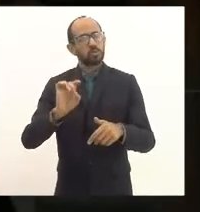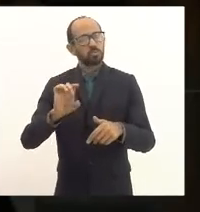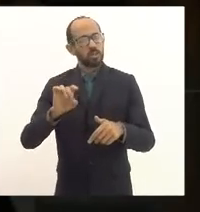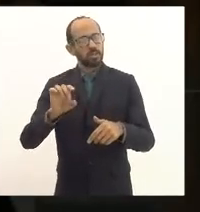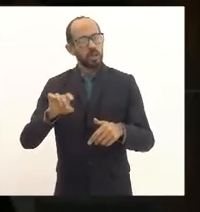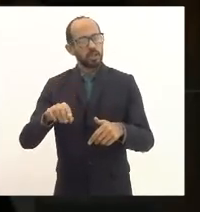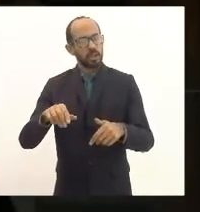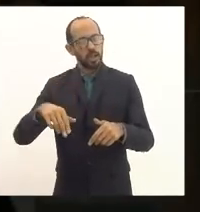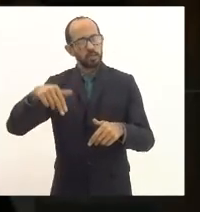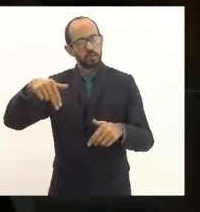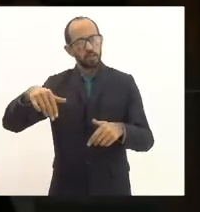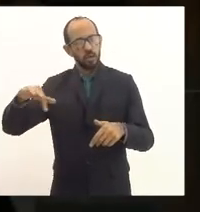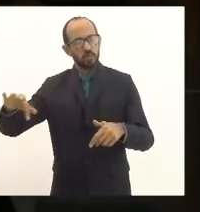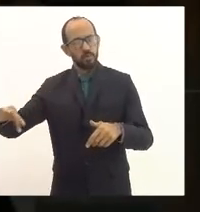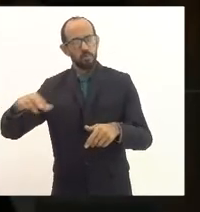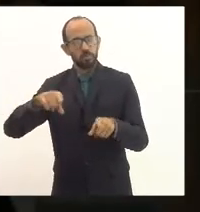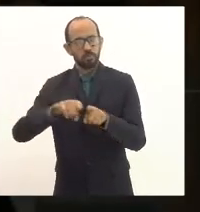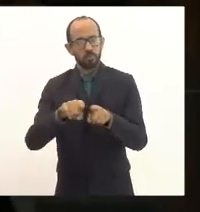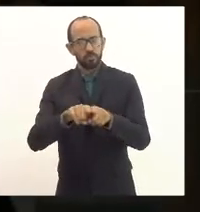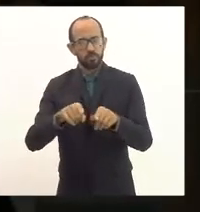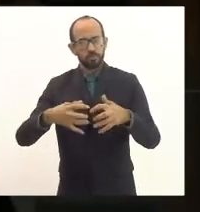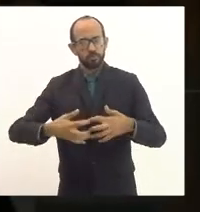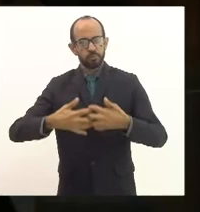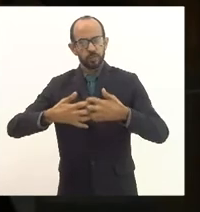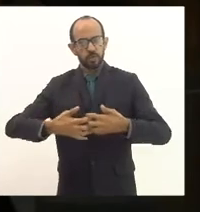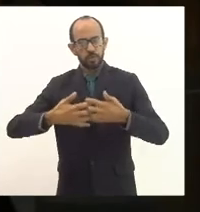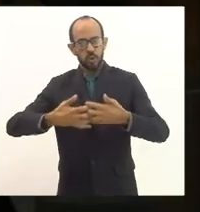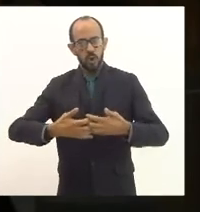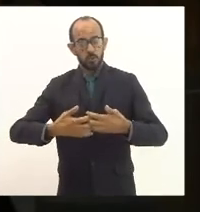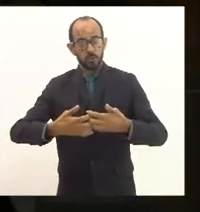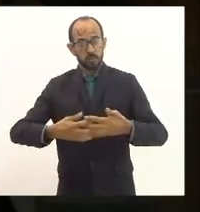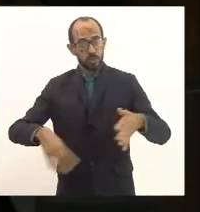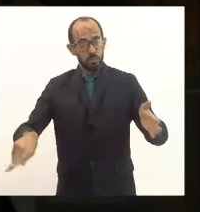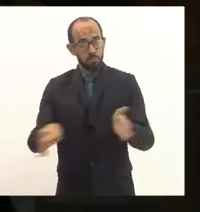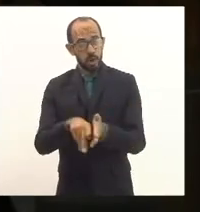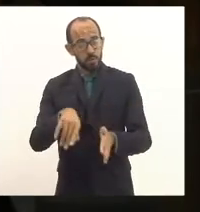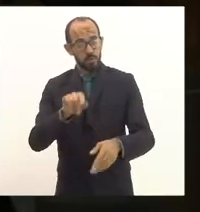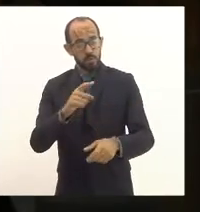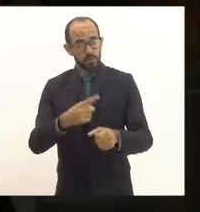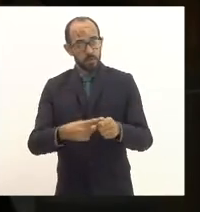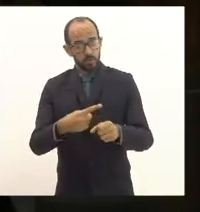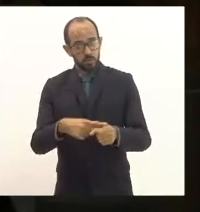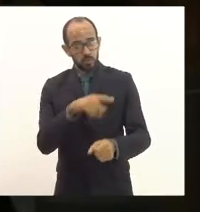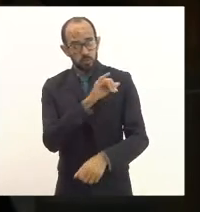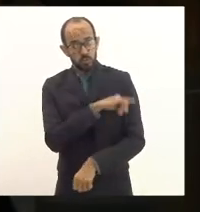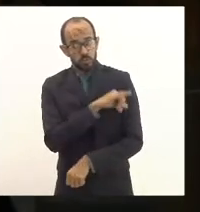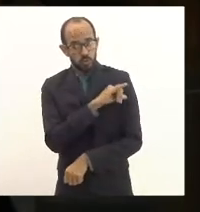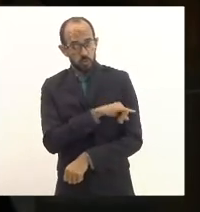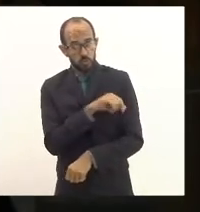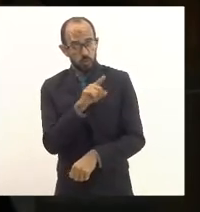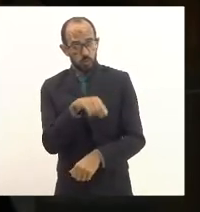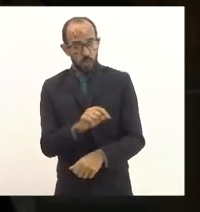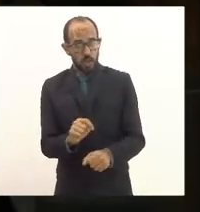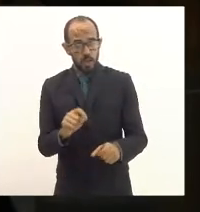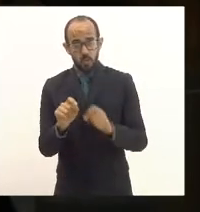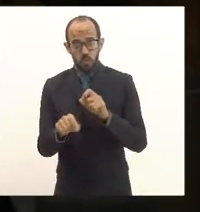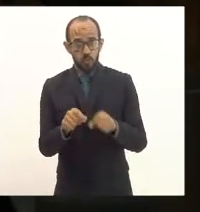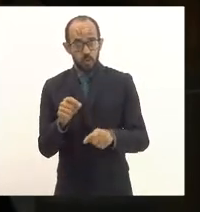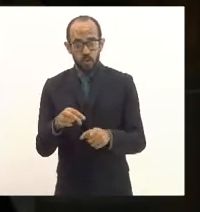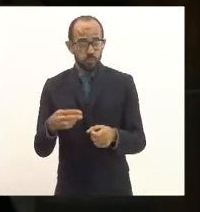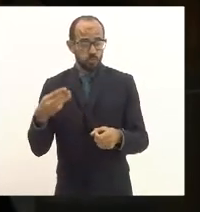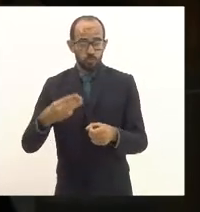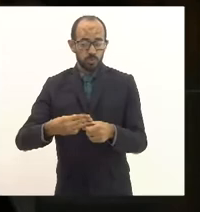Petrópolis, e da própria cidade do Rio de Janeiro, né, que são os municípios que